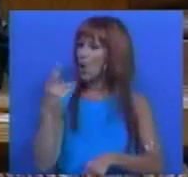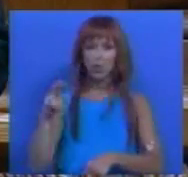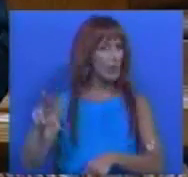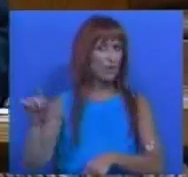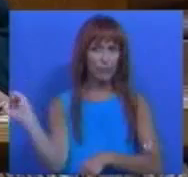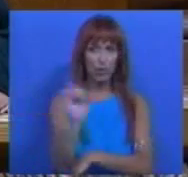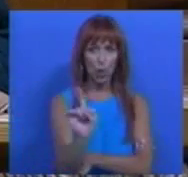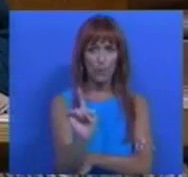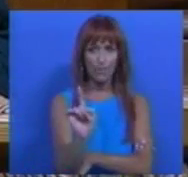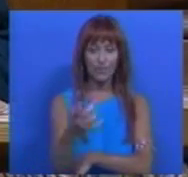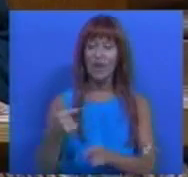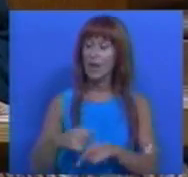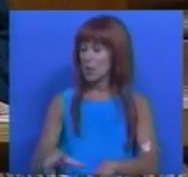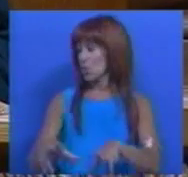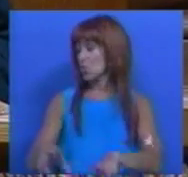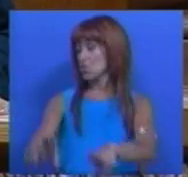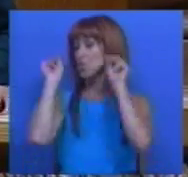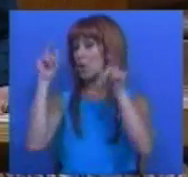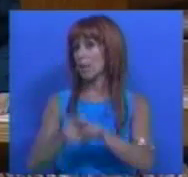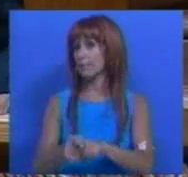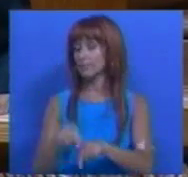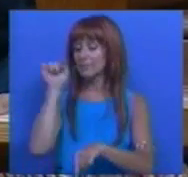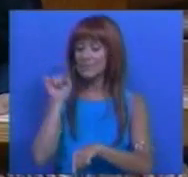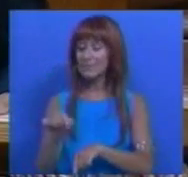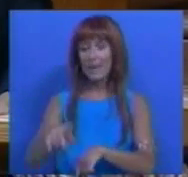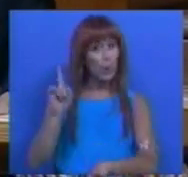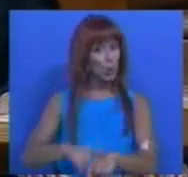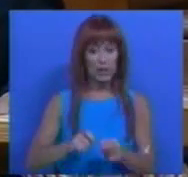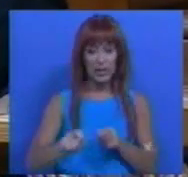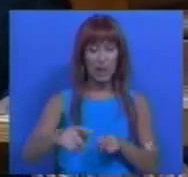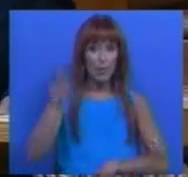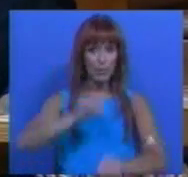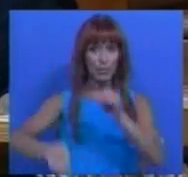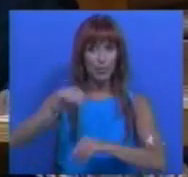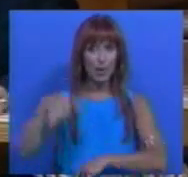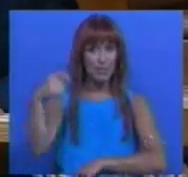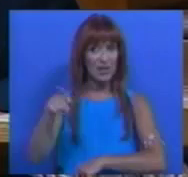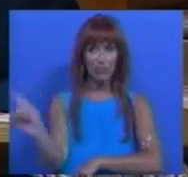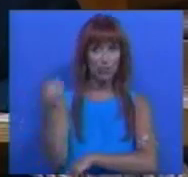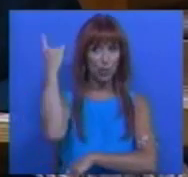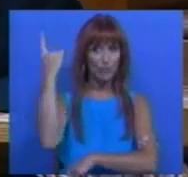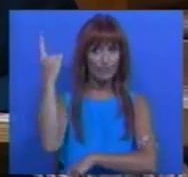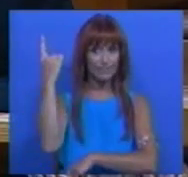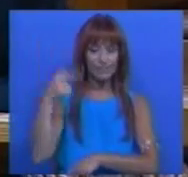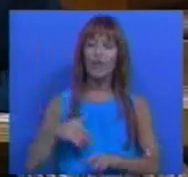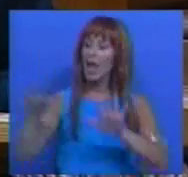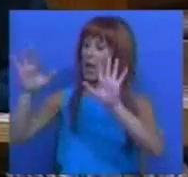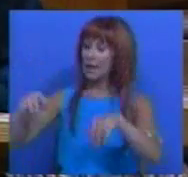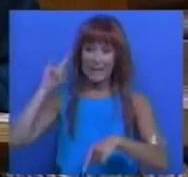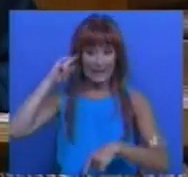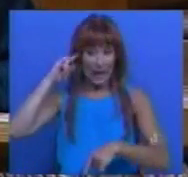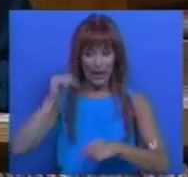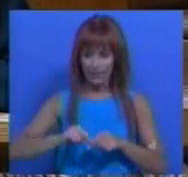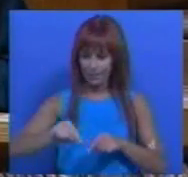novembro. E não é, muito menos, esse o tempo da eleição presidencial. Terminado esse